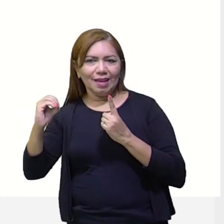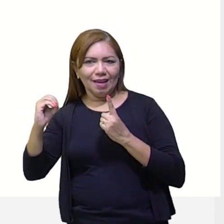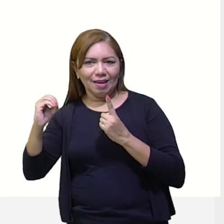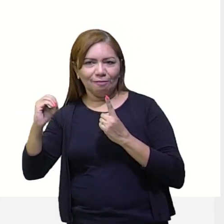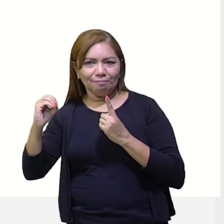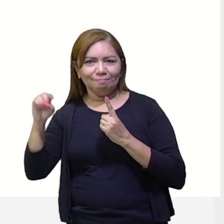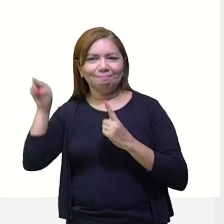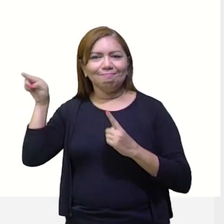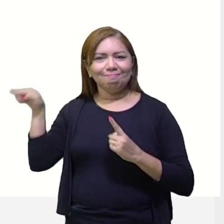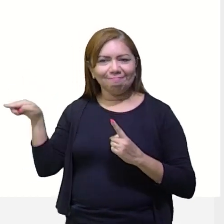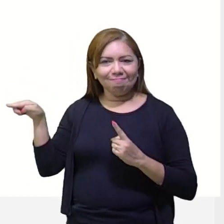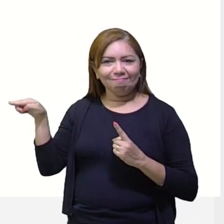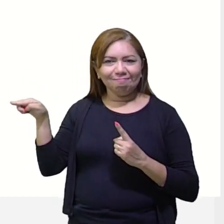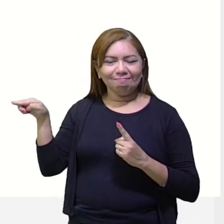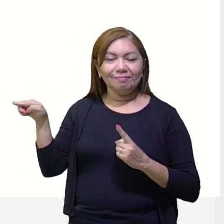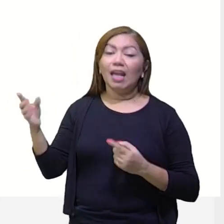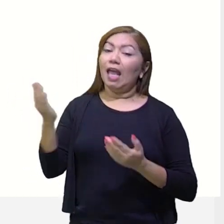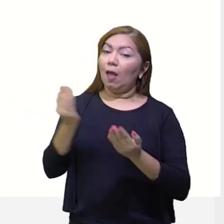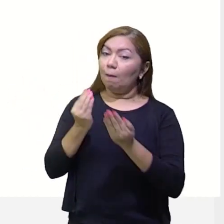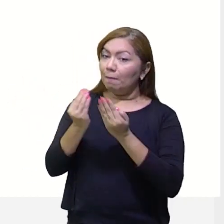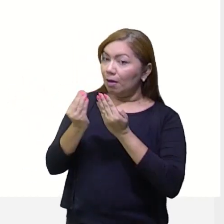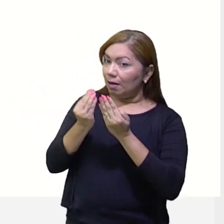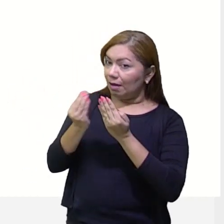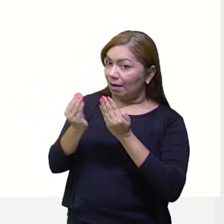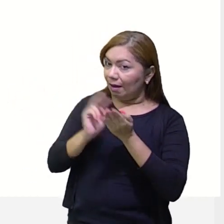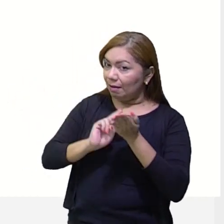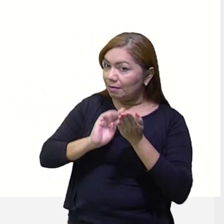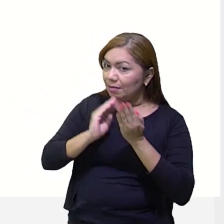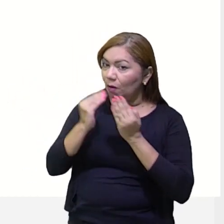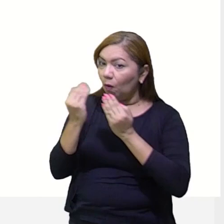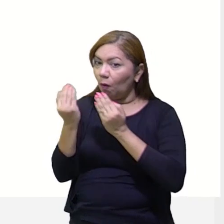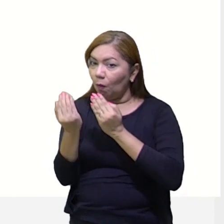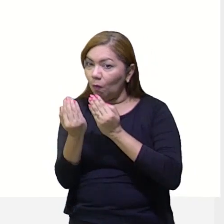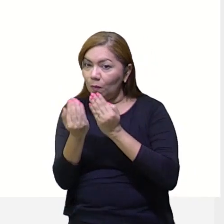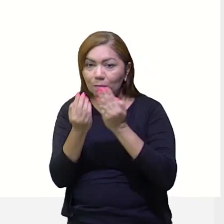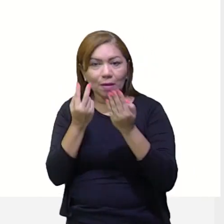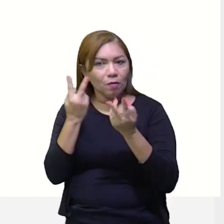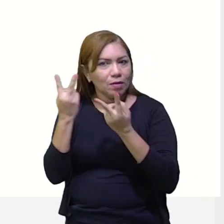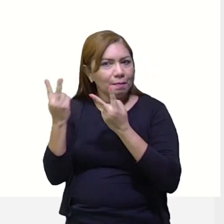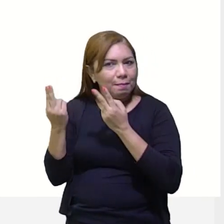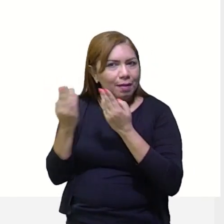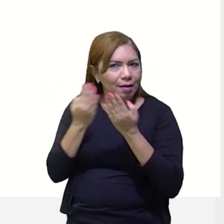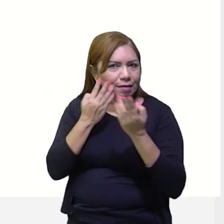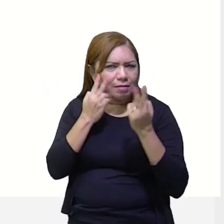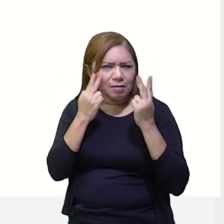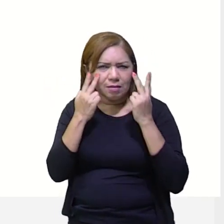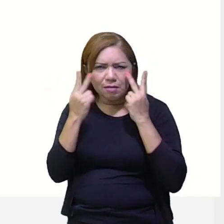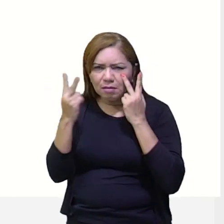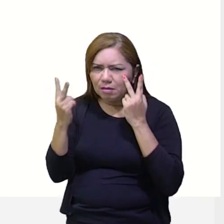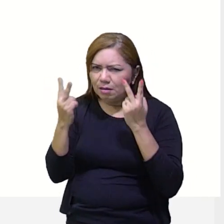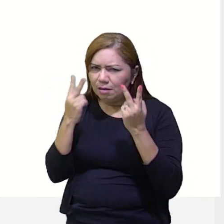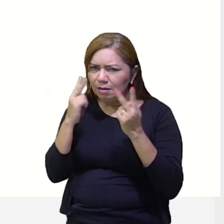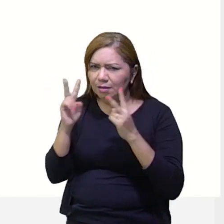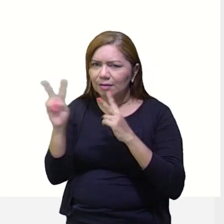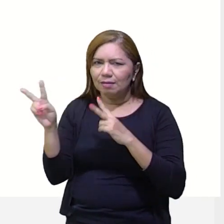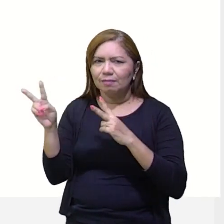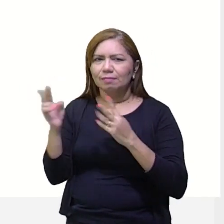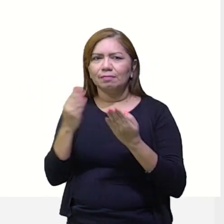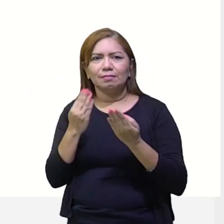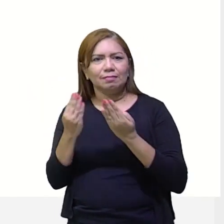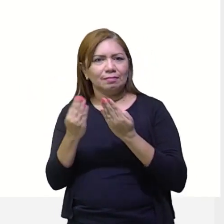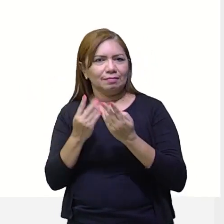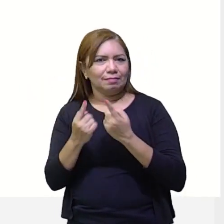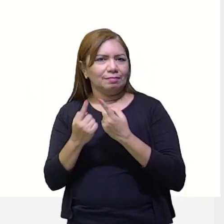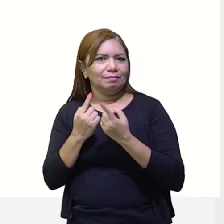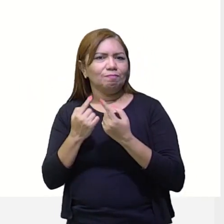Olha, professor, isso aqui é interessante, é uma relação. O que, é que nós podemos observar? Nós podemos observar o seguinte, que